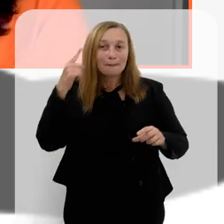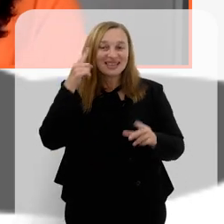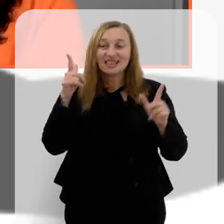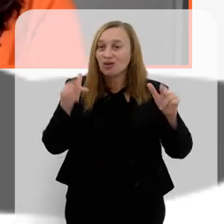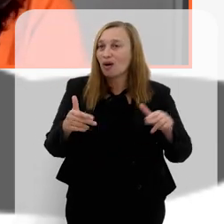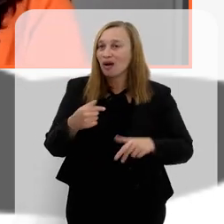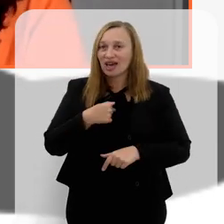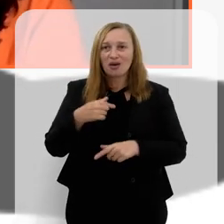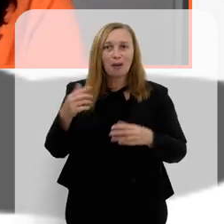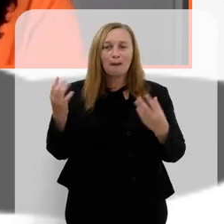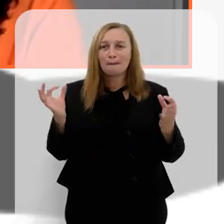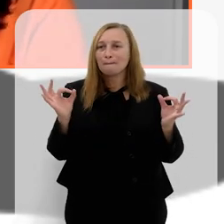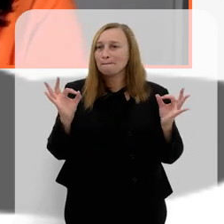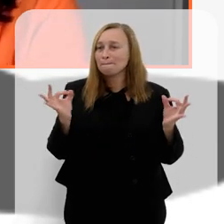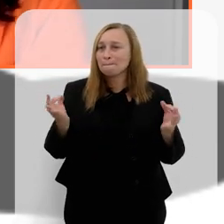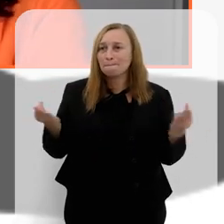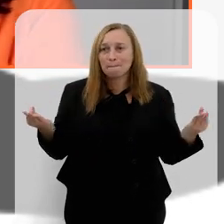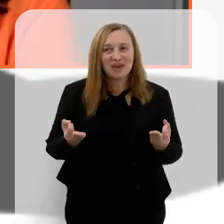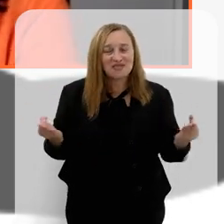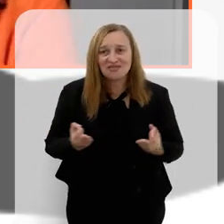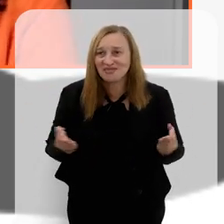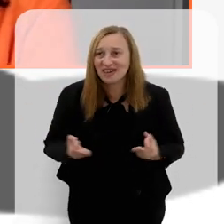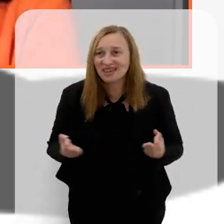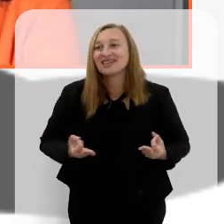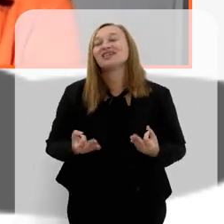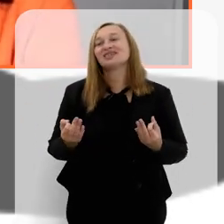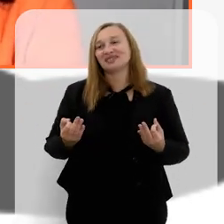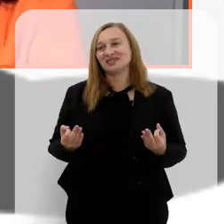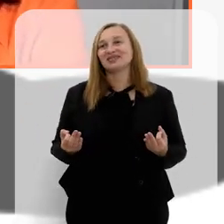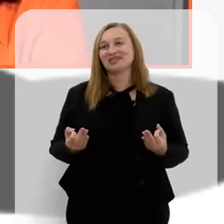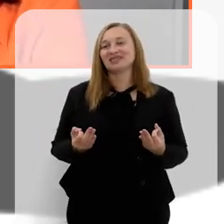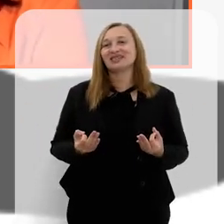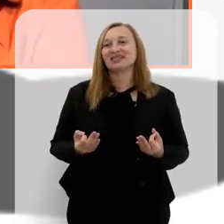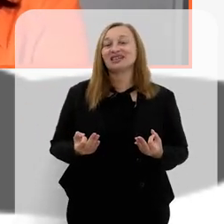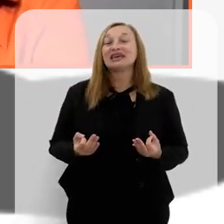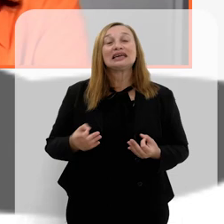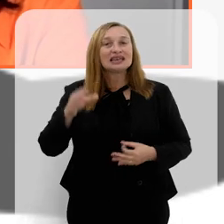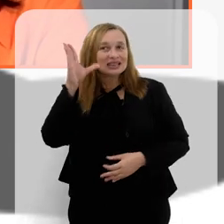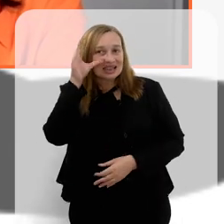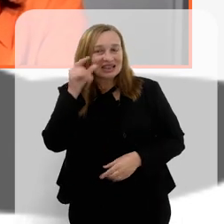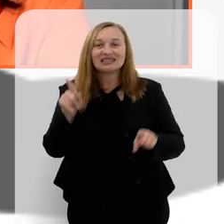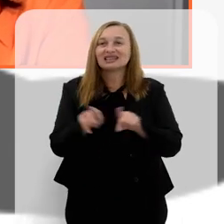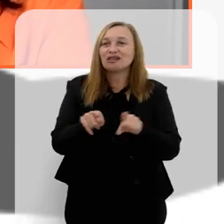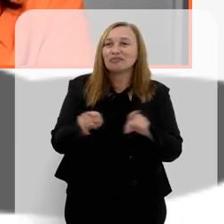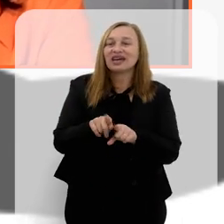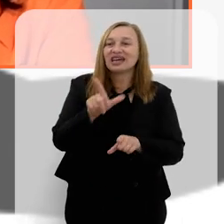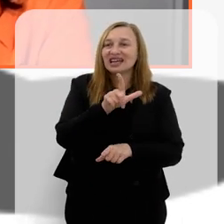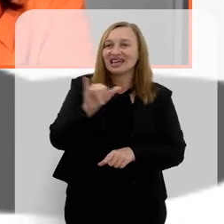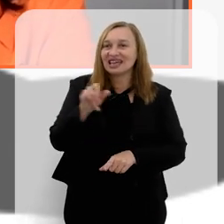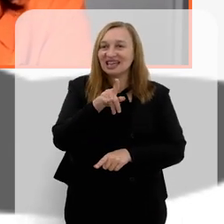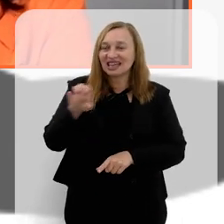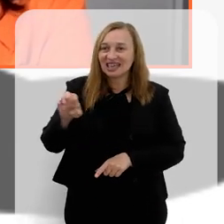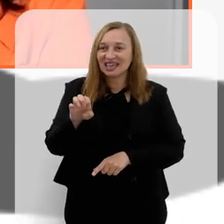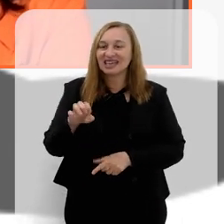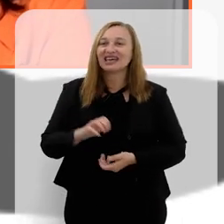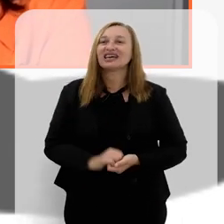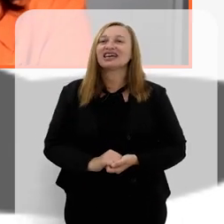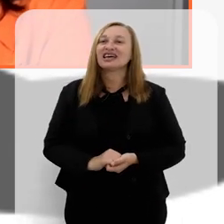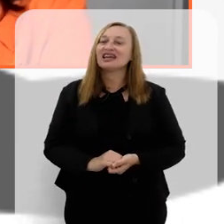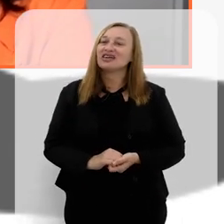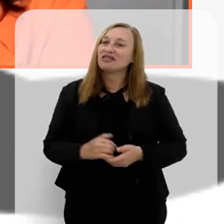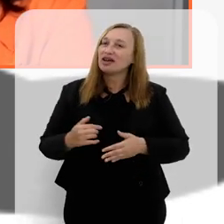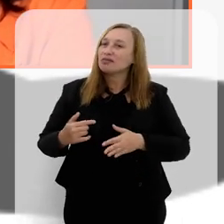incrível, isso é incrível. A gente tem que destacar, né? Tem que destacar isso do texto. E muito interessante também, Lili, que ele